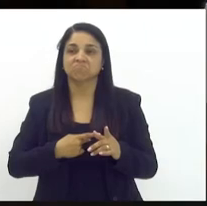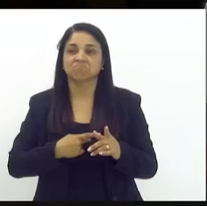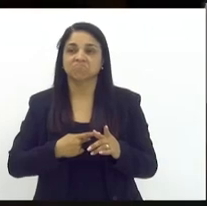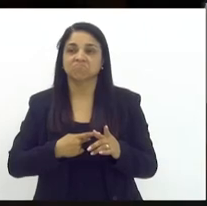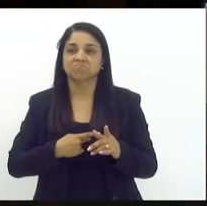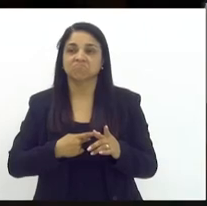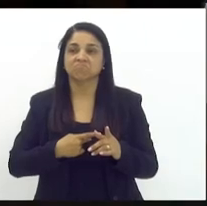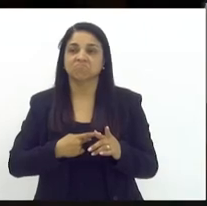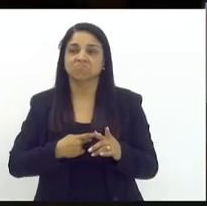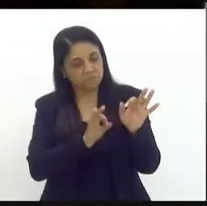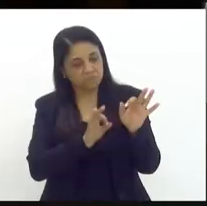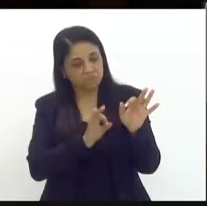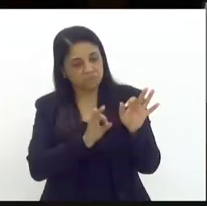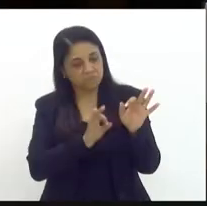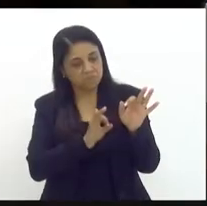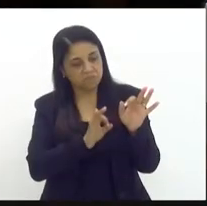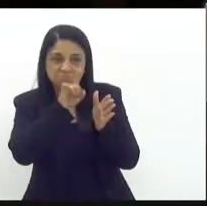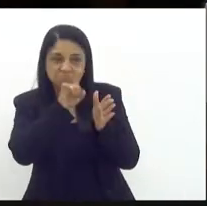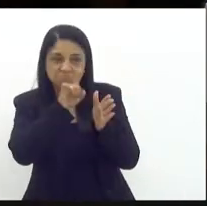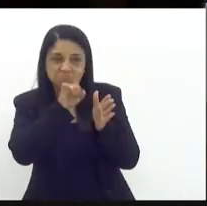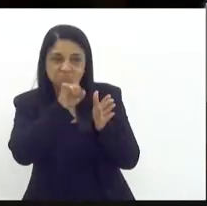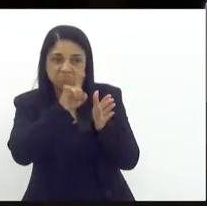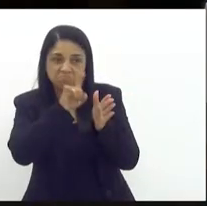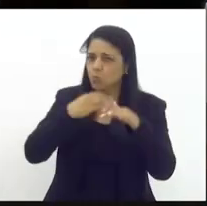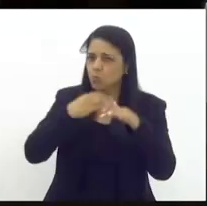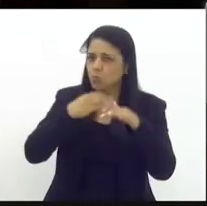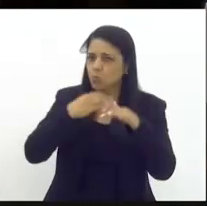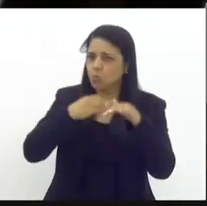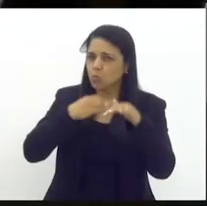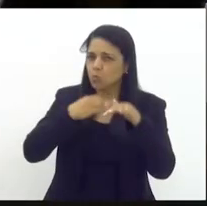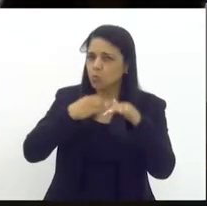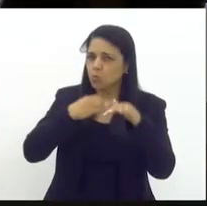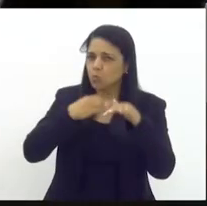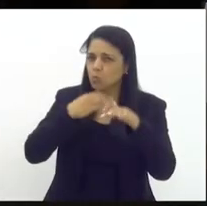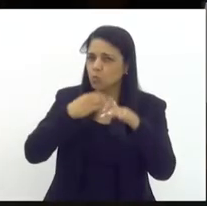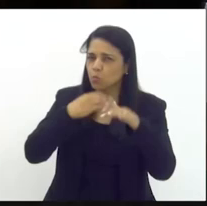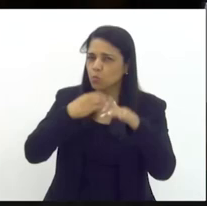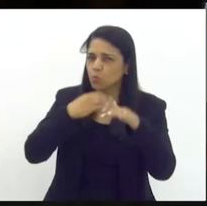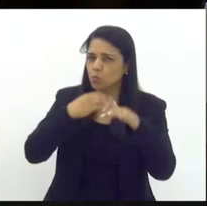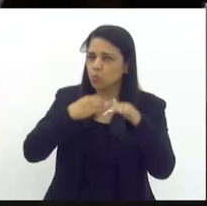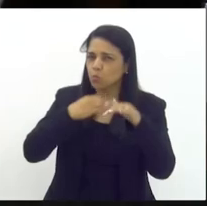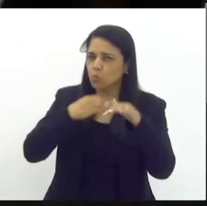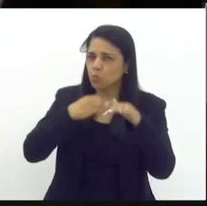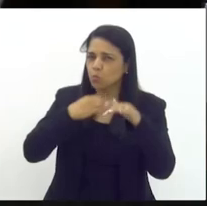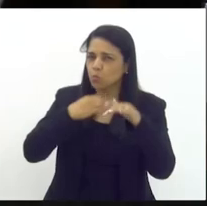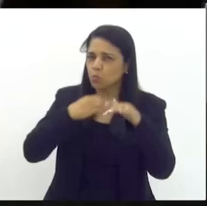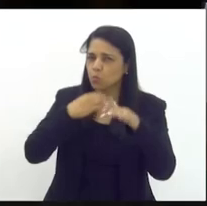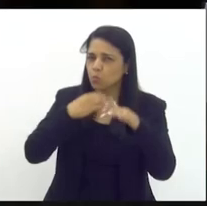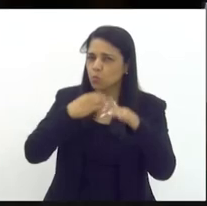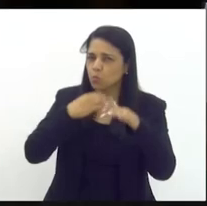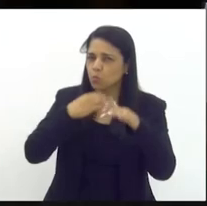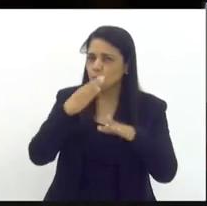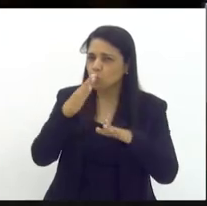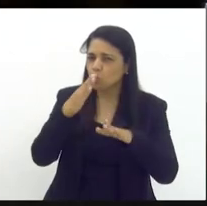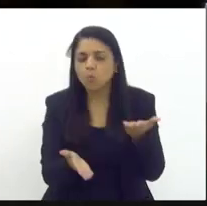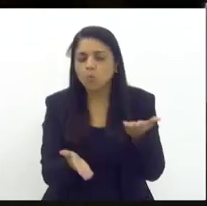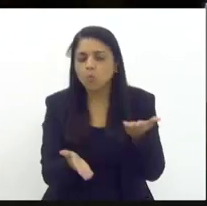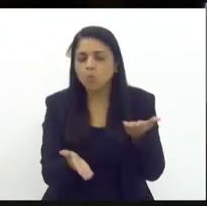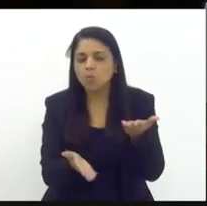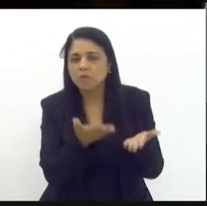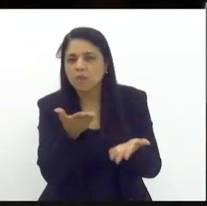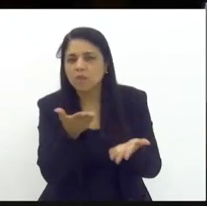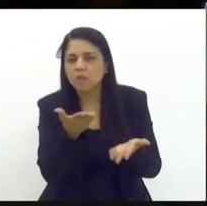ricos esses vão ter planejamentos tributários que a gente tem que saber examinar Então a gente tem que tomar muito cuidado com esse tipo de coisa